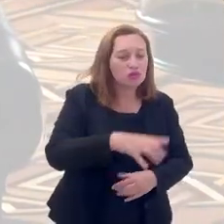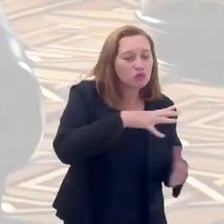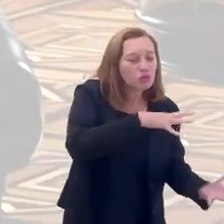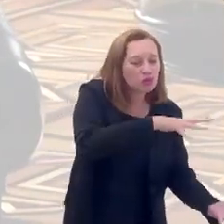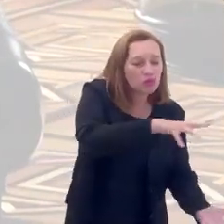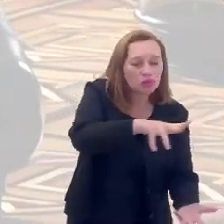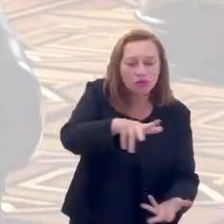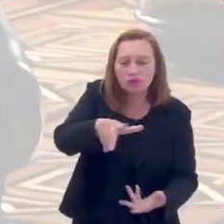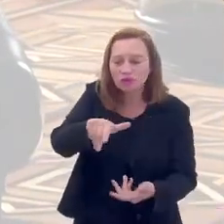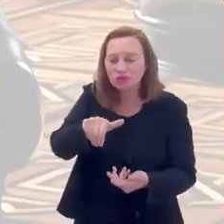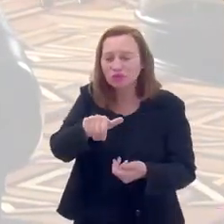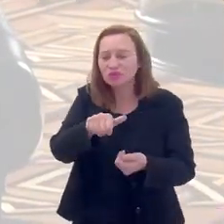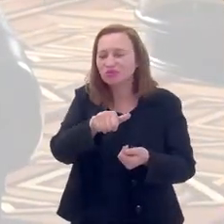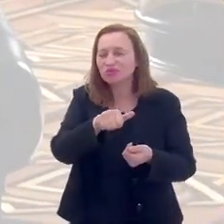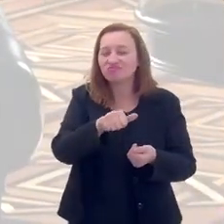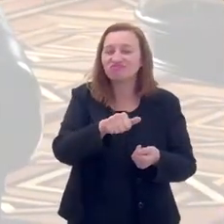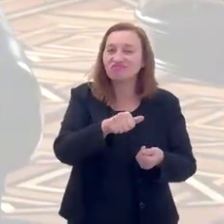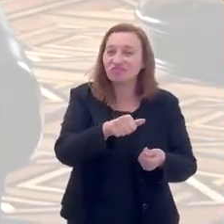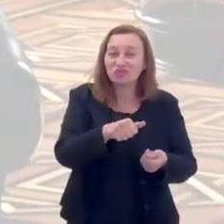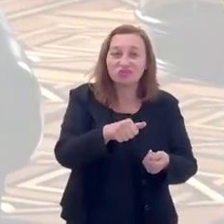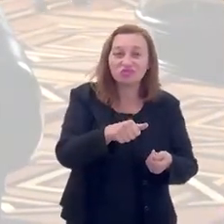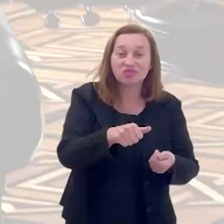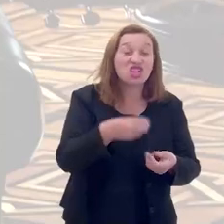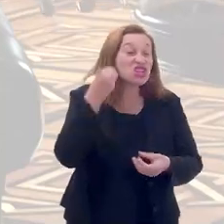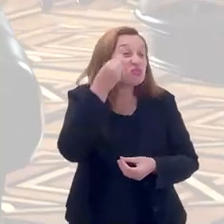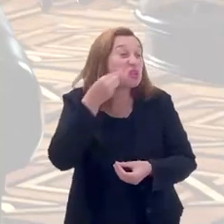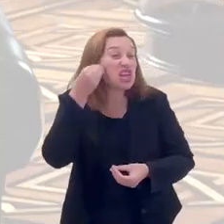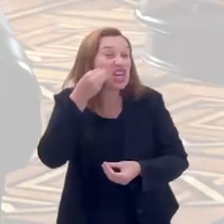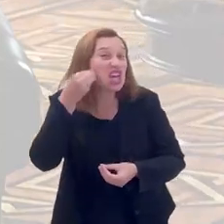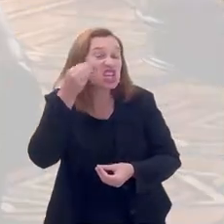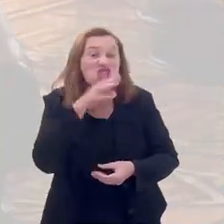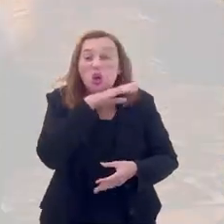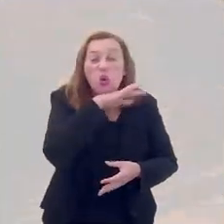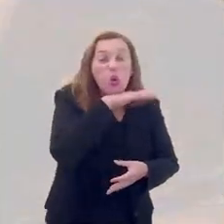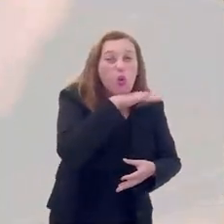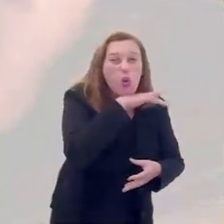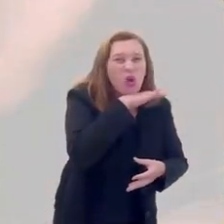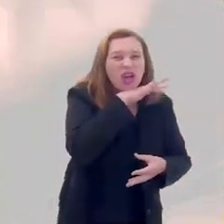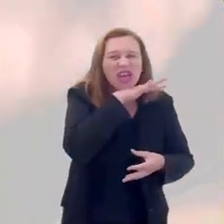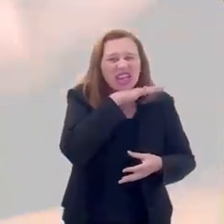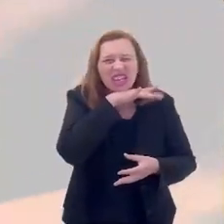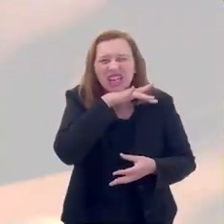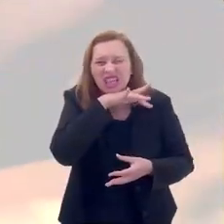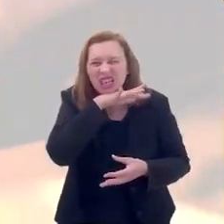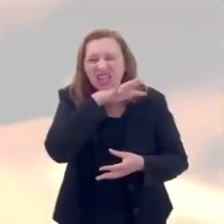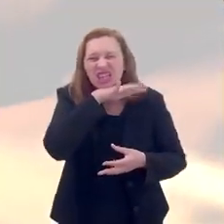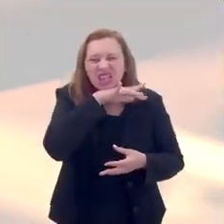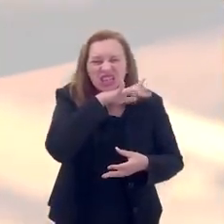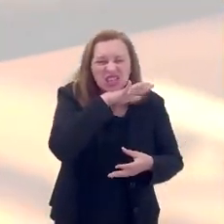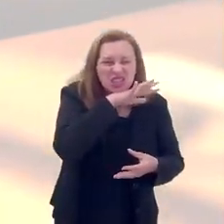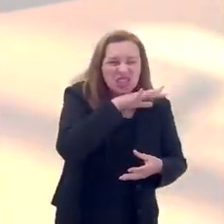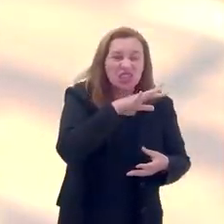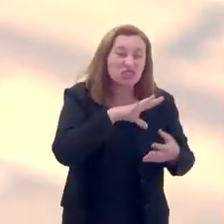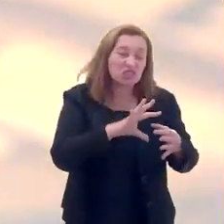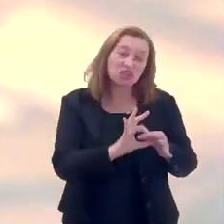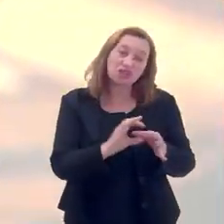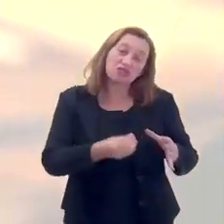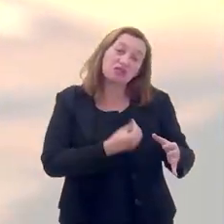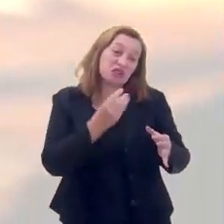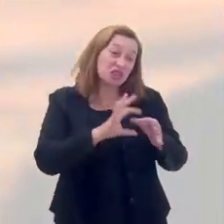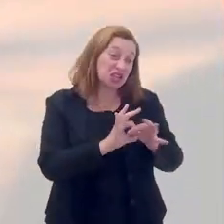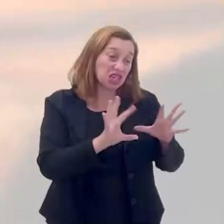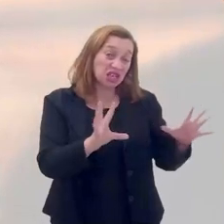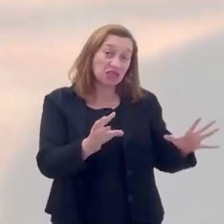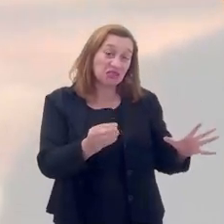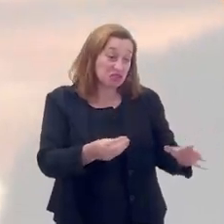para o mundo gastei tudo me restou só o pecado e hoje